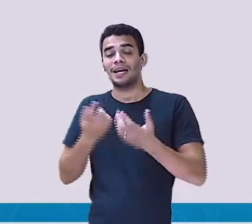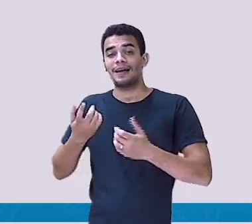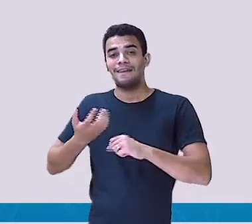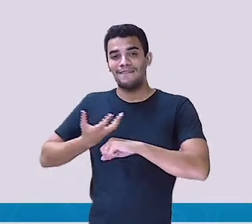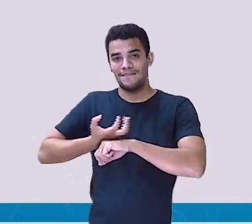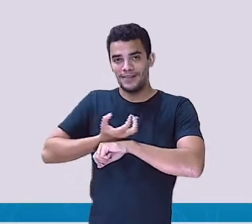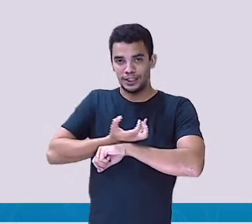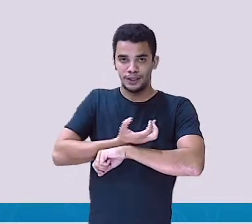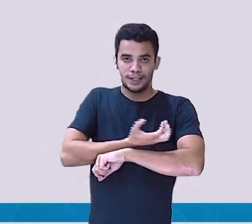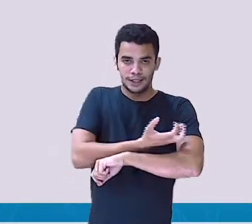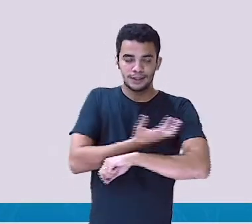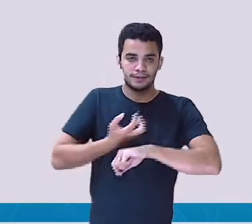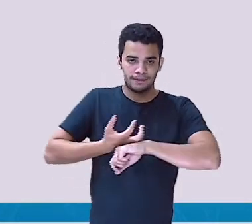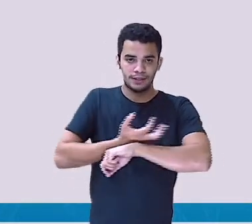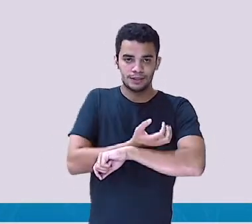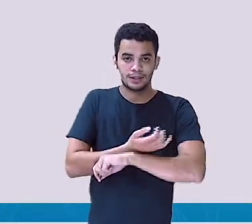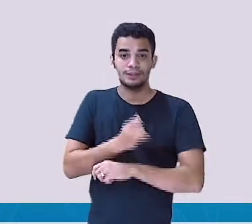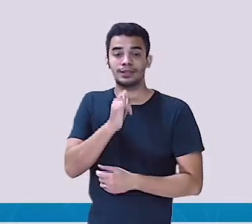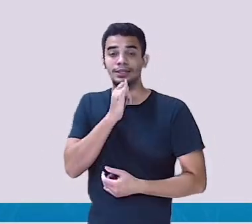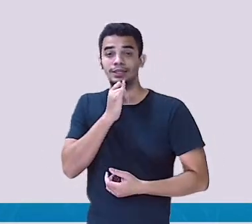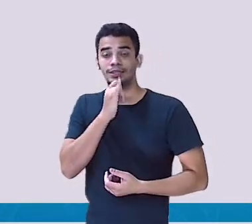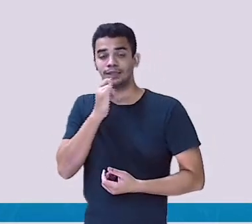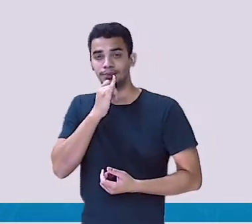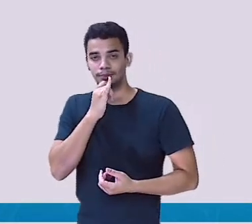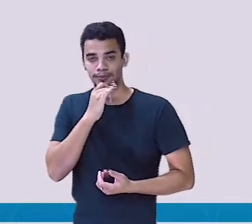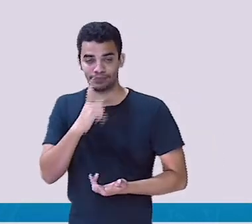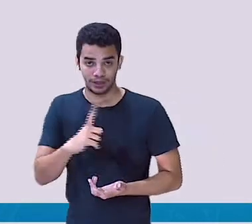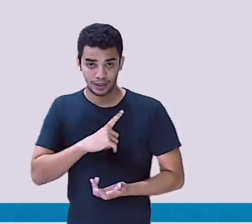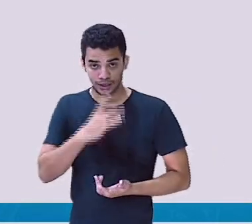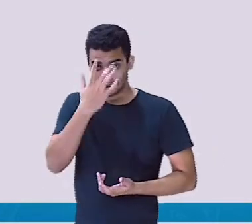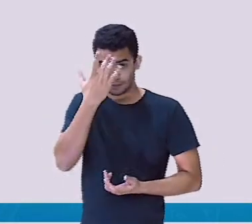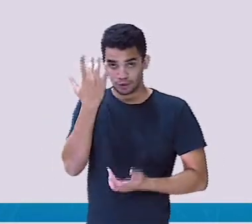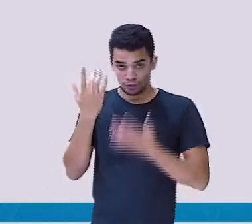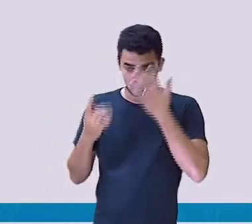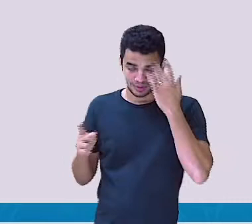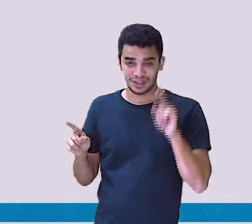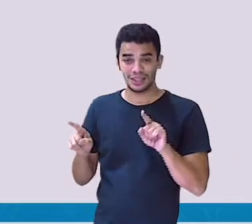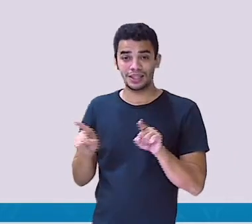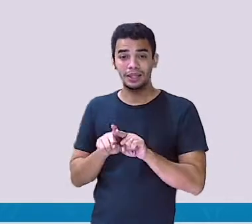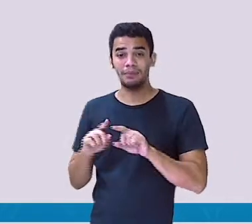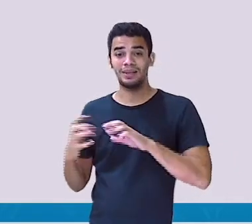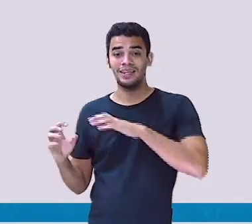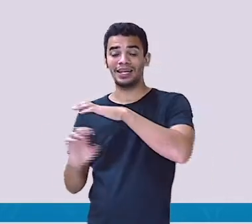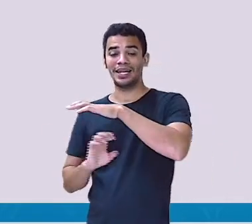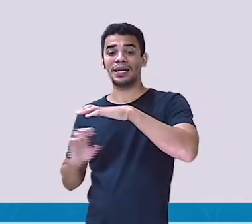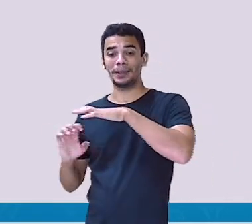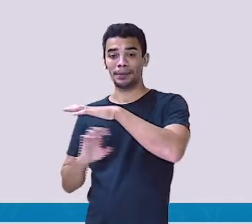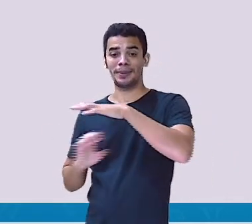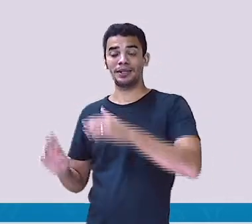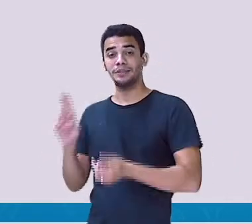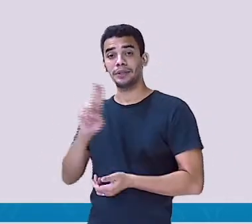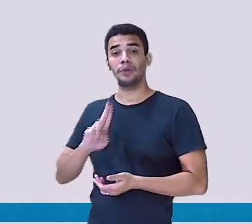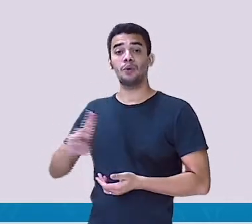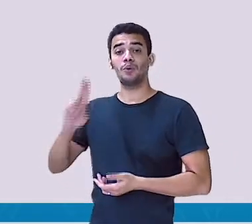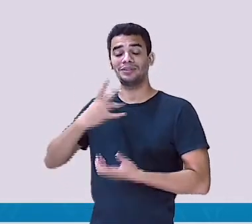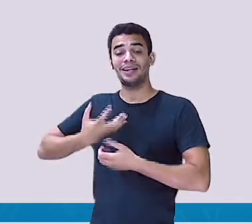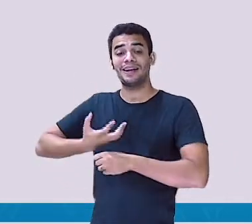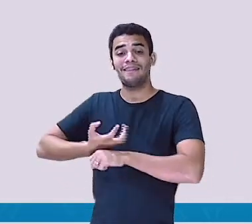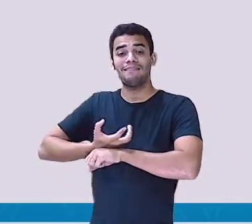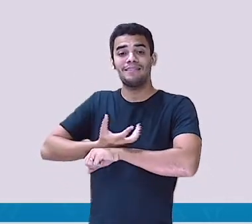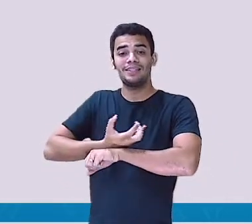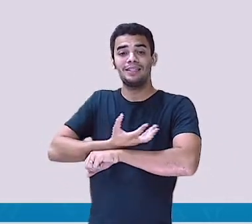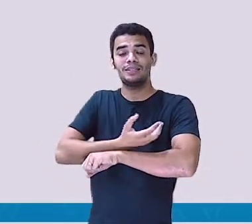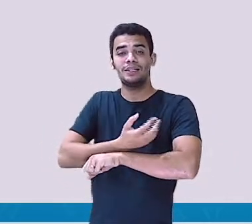utilizados também como matéria-prima para diversas indústrias. Então, vamos falar de alguns aqui. Por exemplo, vegetais. A